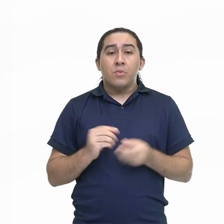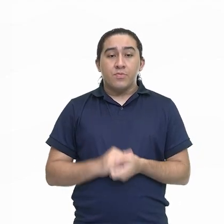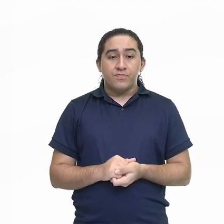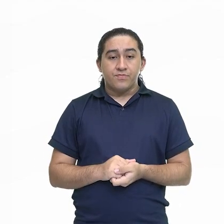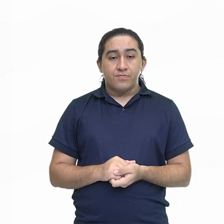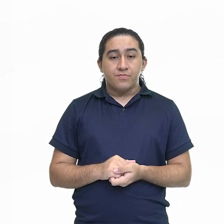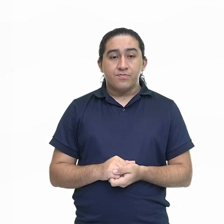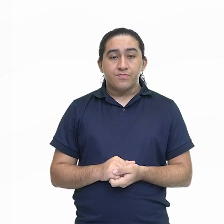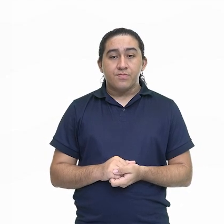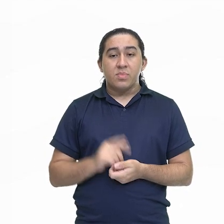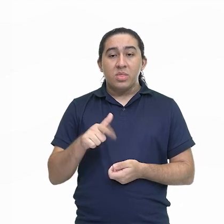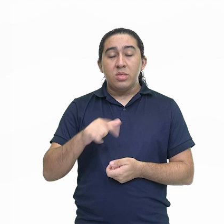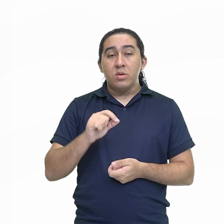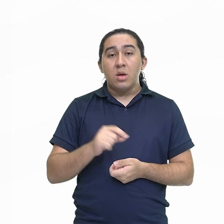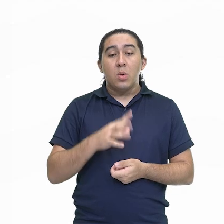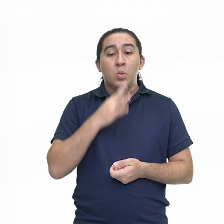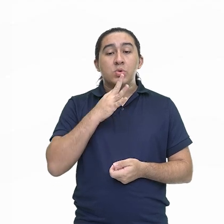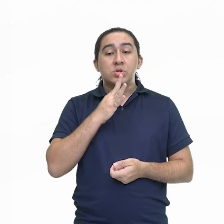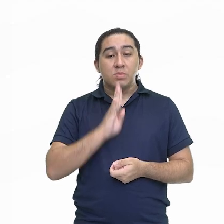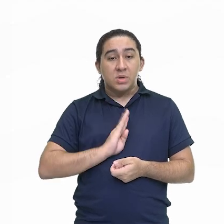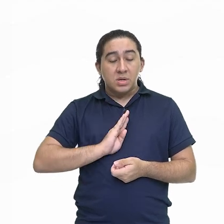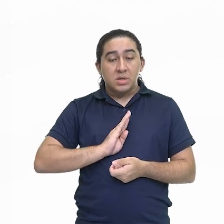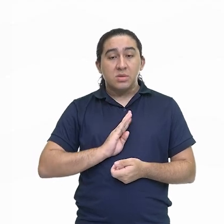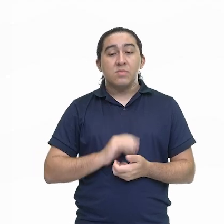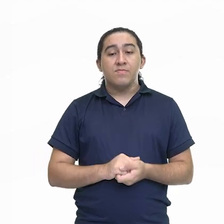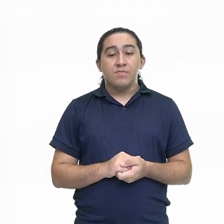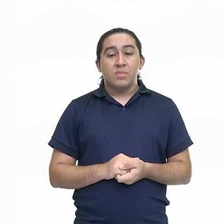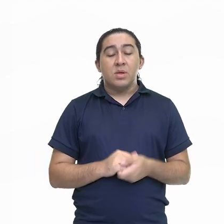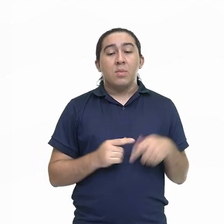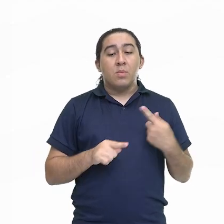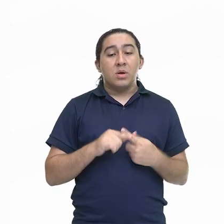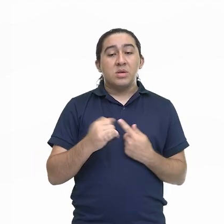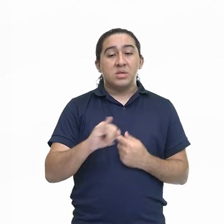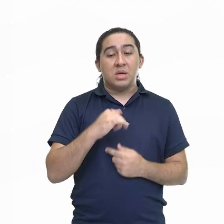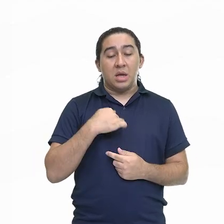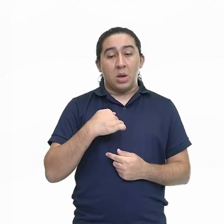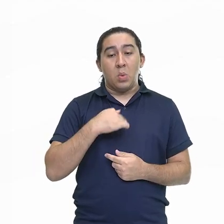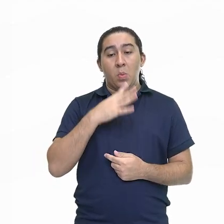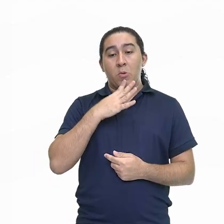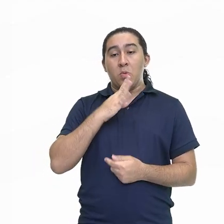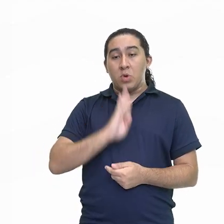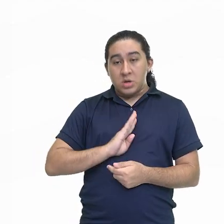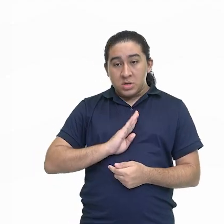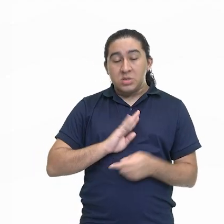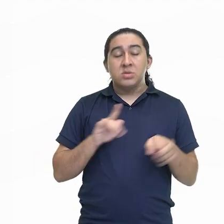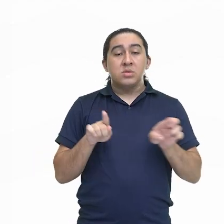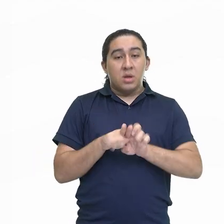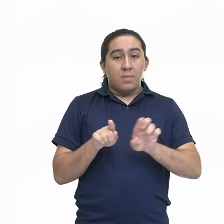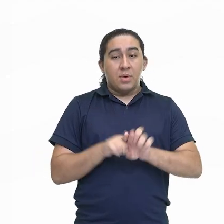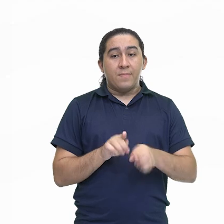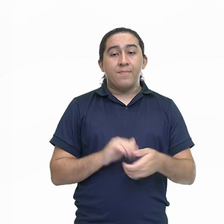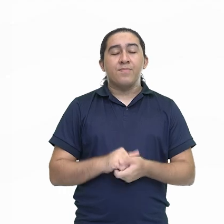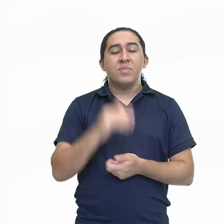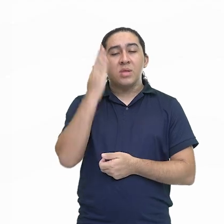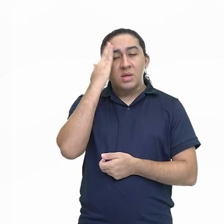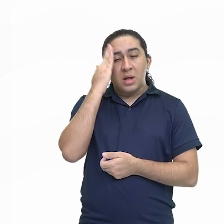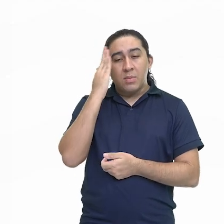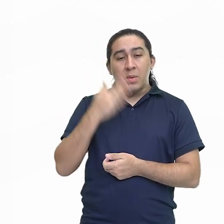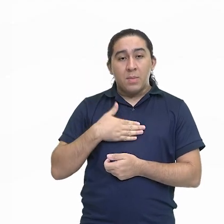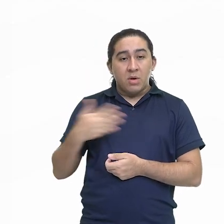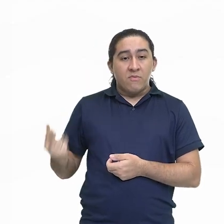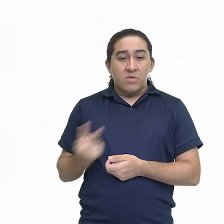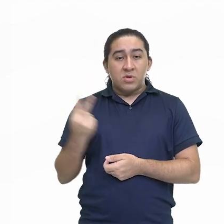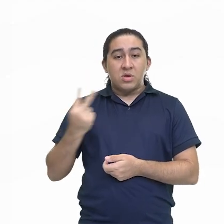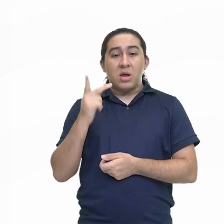O autoconhecimento, quando eu me conheço, e o empoderamento. Quando eu me conheço, eu sei do meu valor, eu